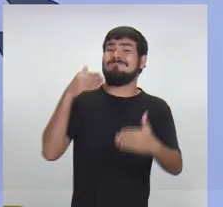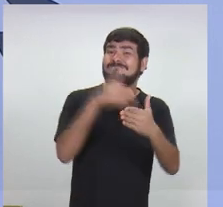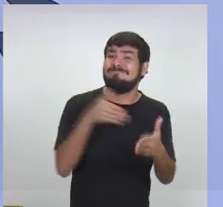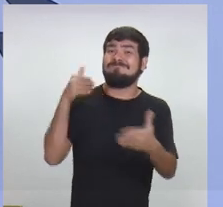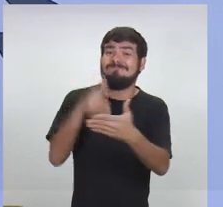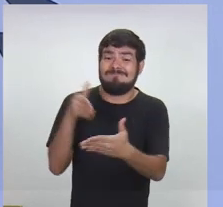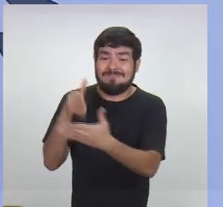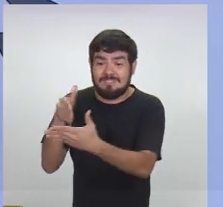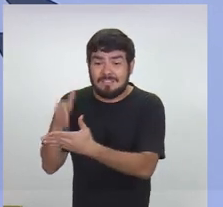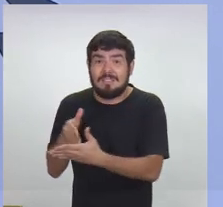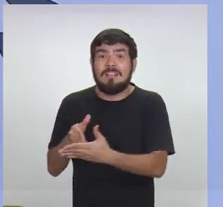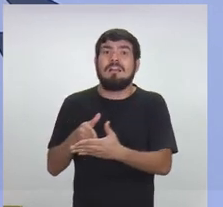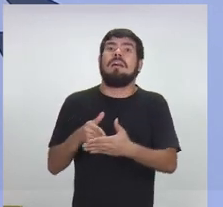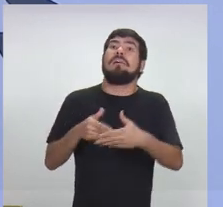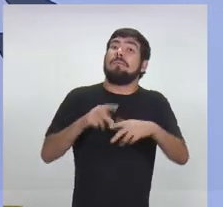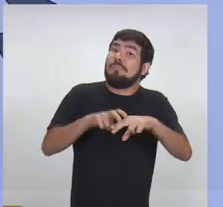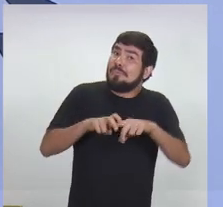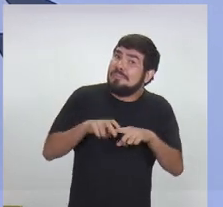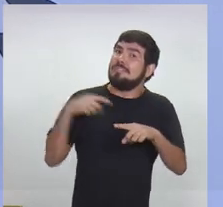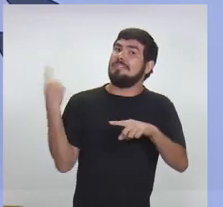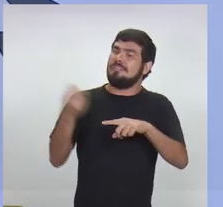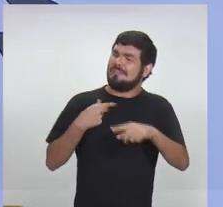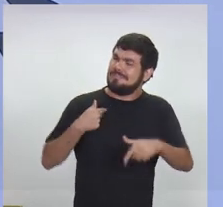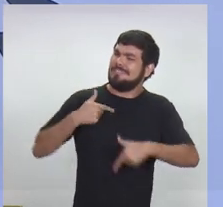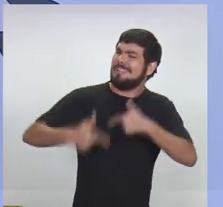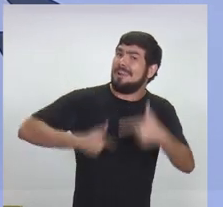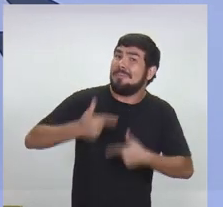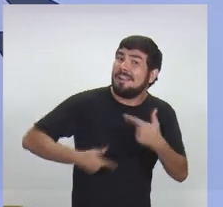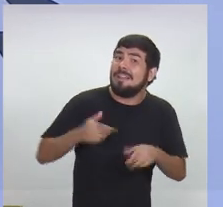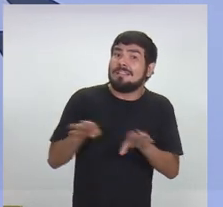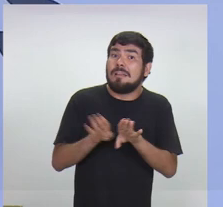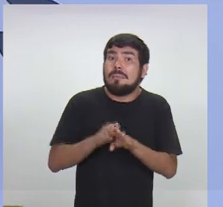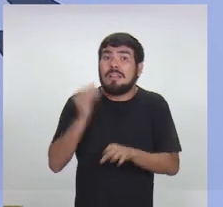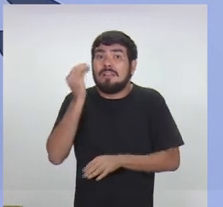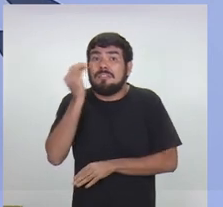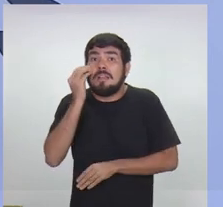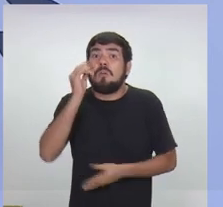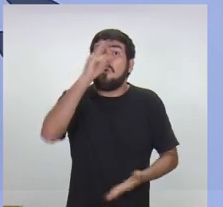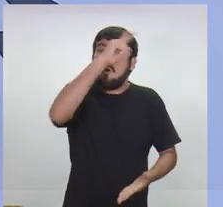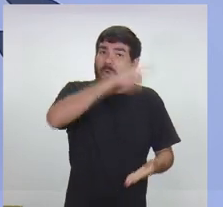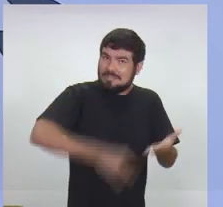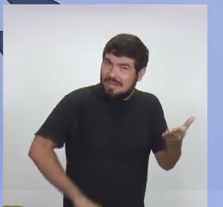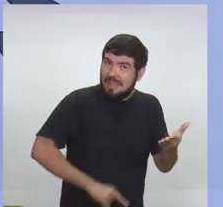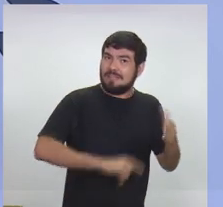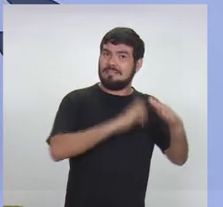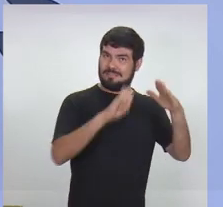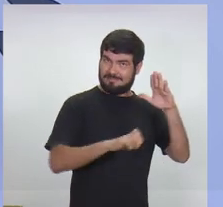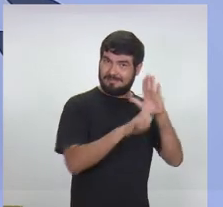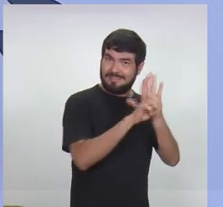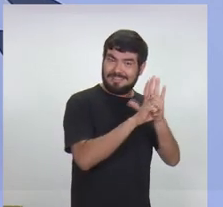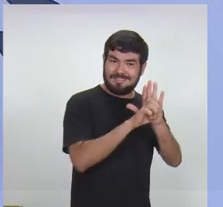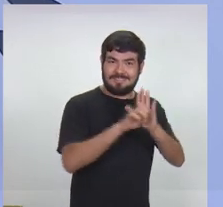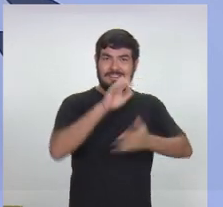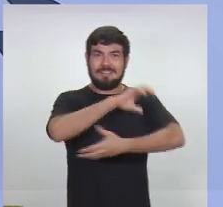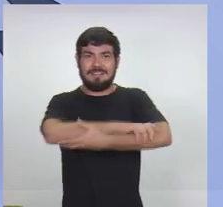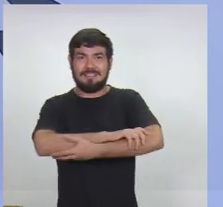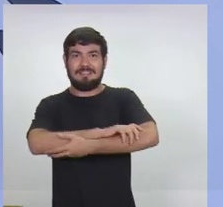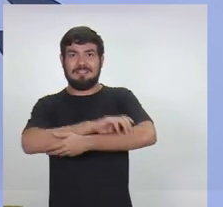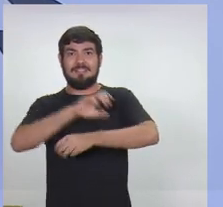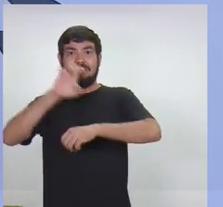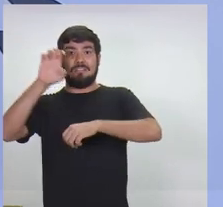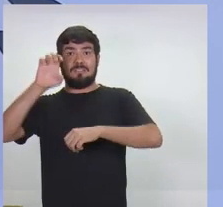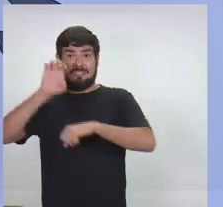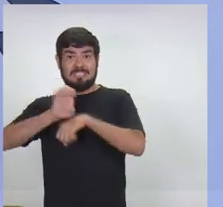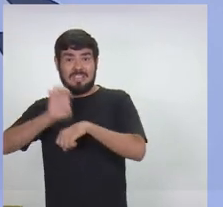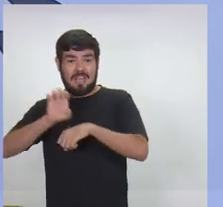meus amigos mas vamos trabalhar revisando também os grandes contratos e fazer com que o estado pague em dia